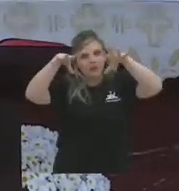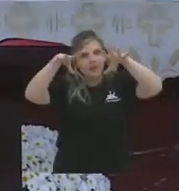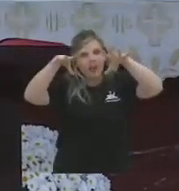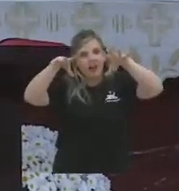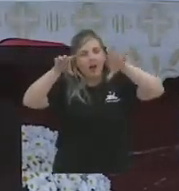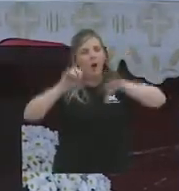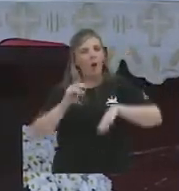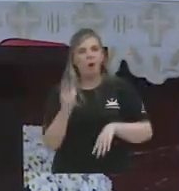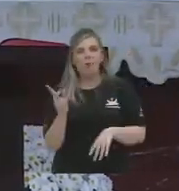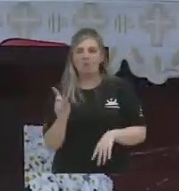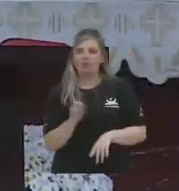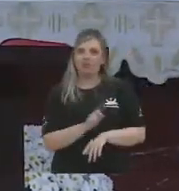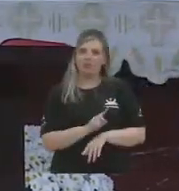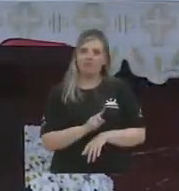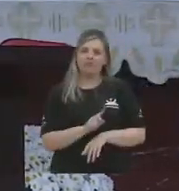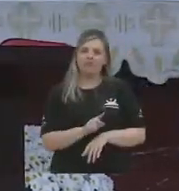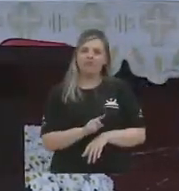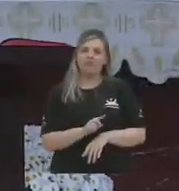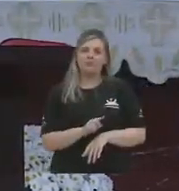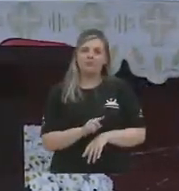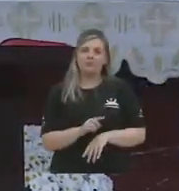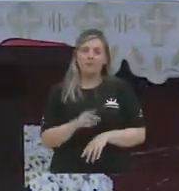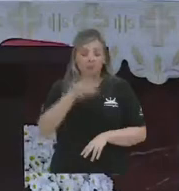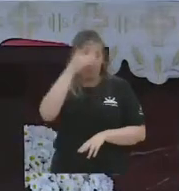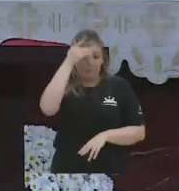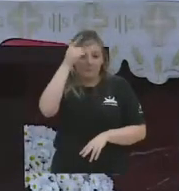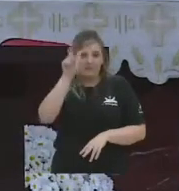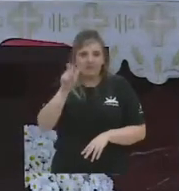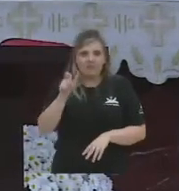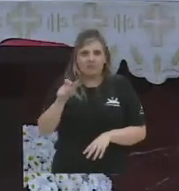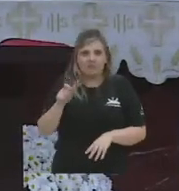E uma pessoa complicada, complica ou não?